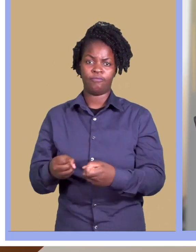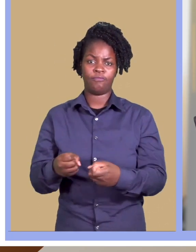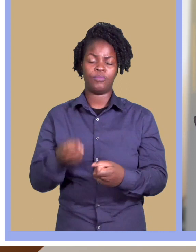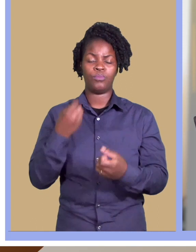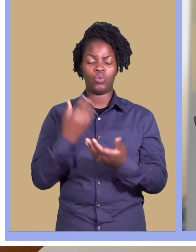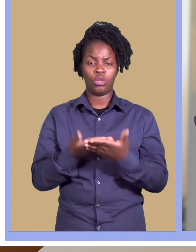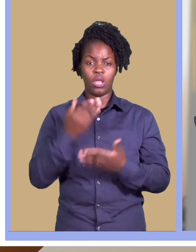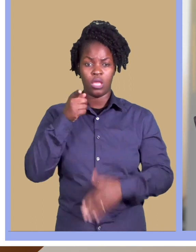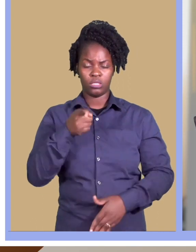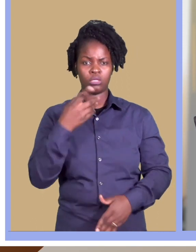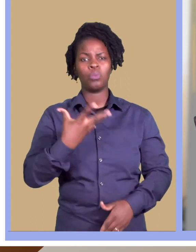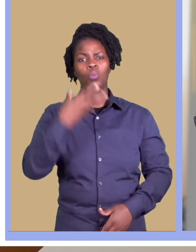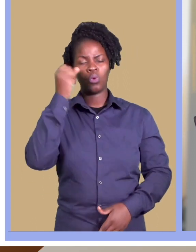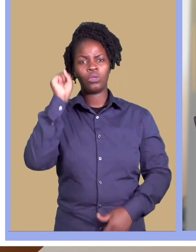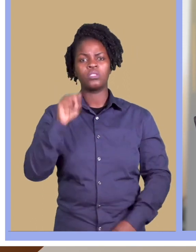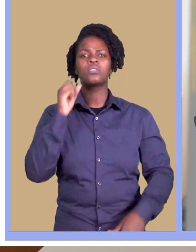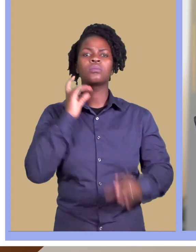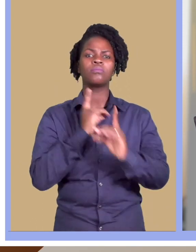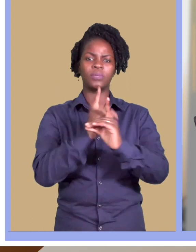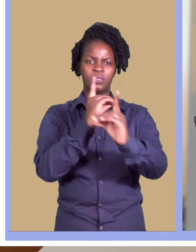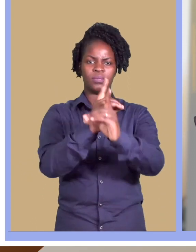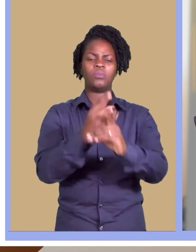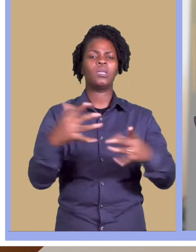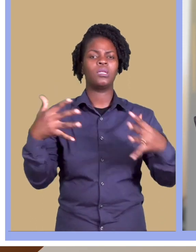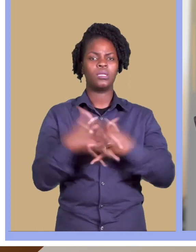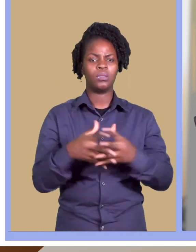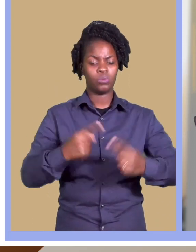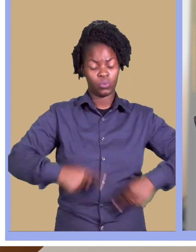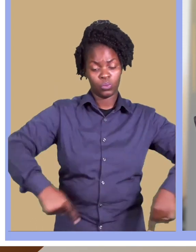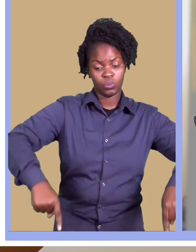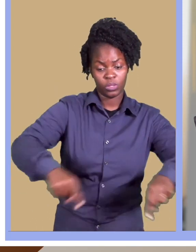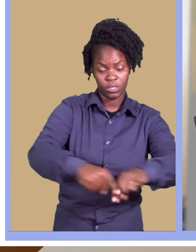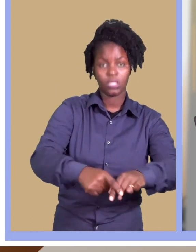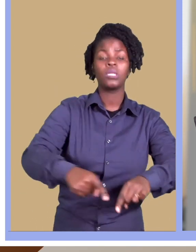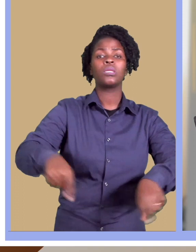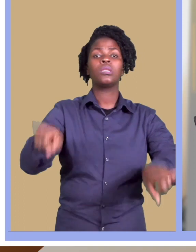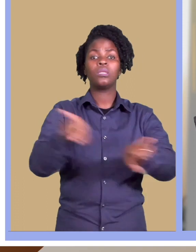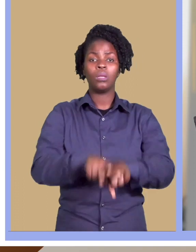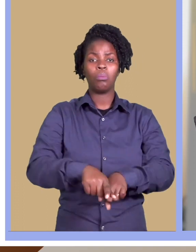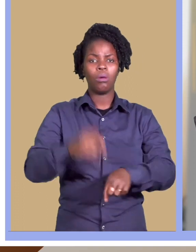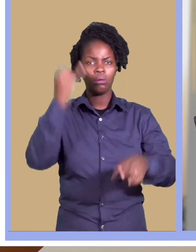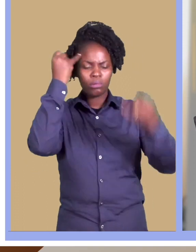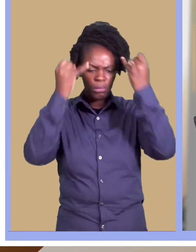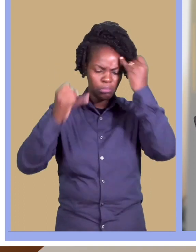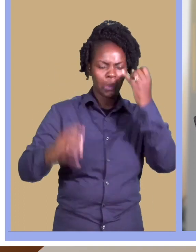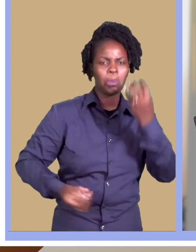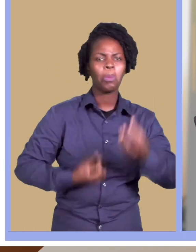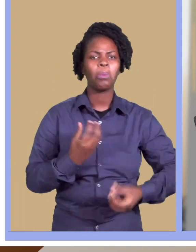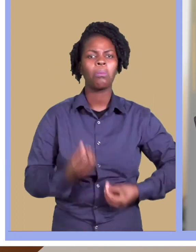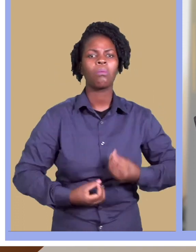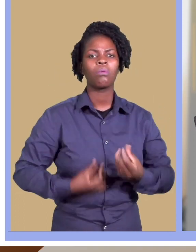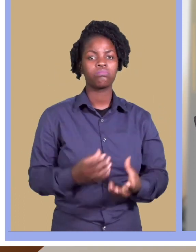pessoas poderão participar de uma forma efetiva e garantir que, de fato, a sua presença nesses espaços